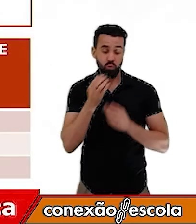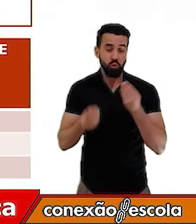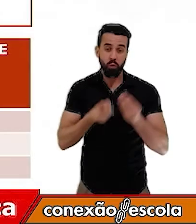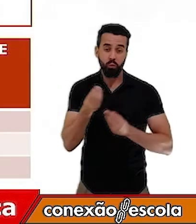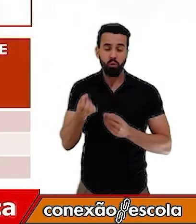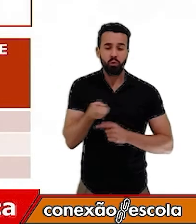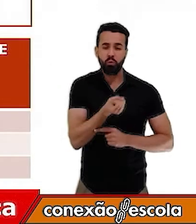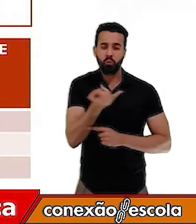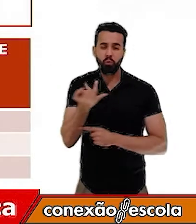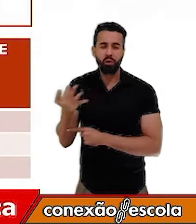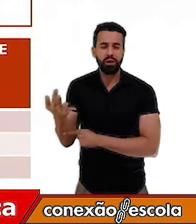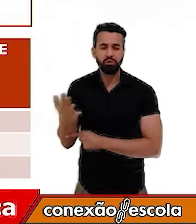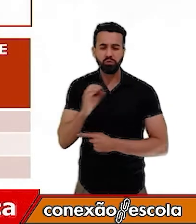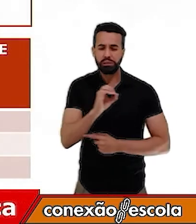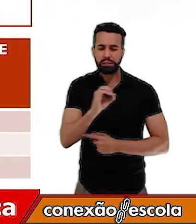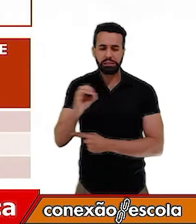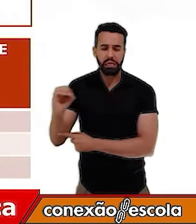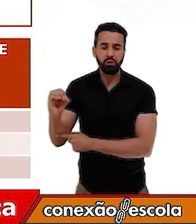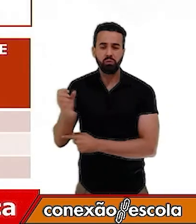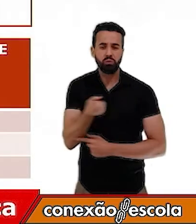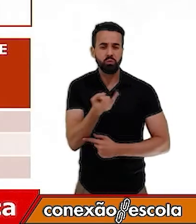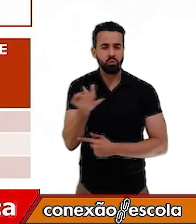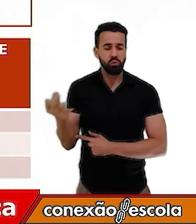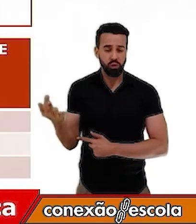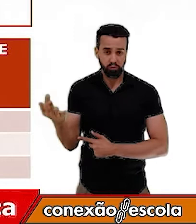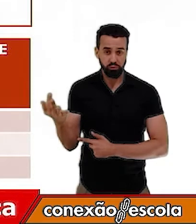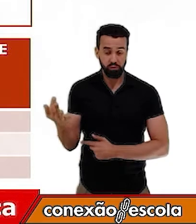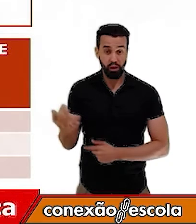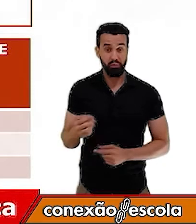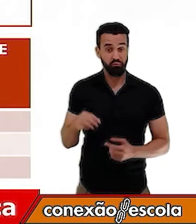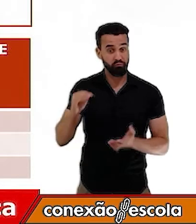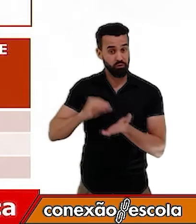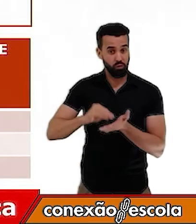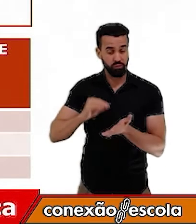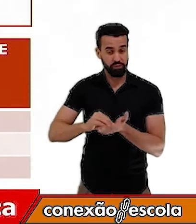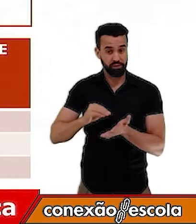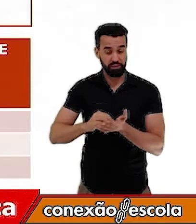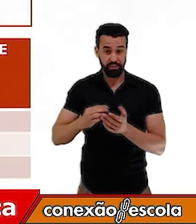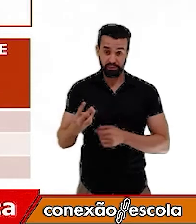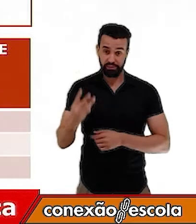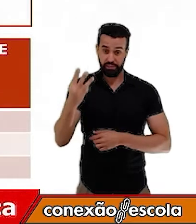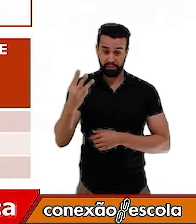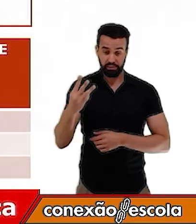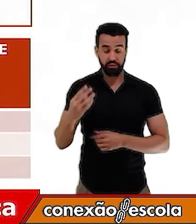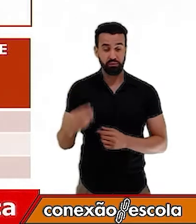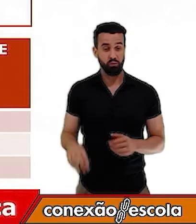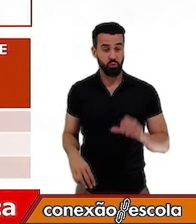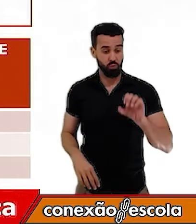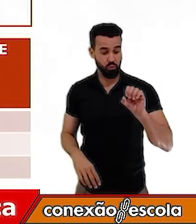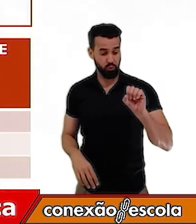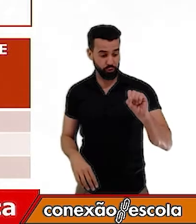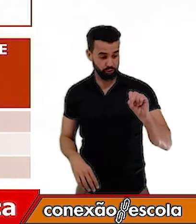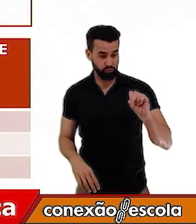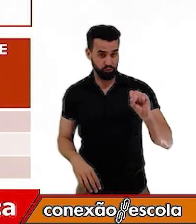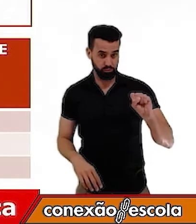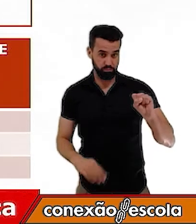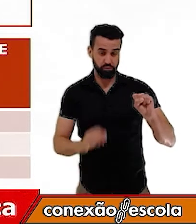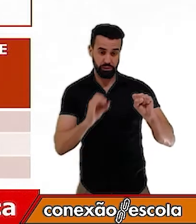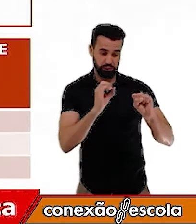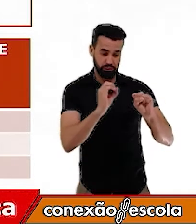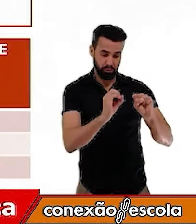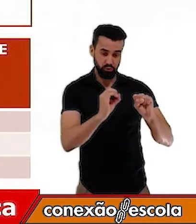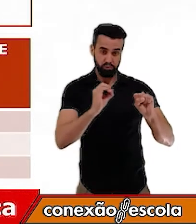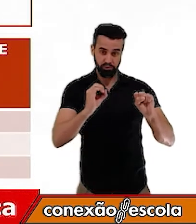falta quantos zeros para ficar 4 algarismos? Mais 3 zeros. Então, vou colocar o 8 mais 3 zeros.